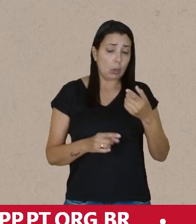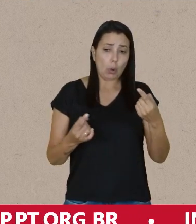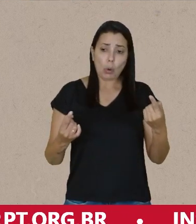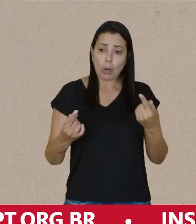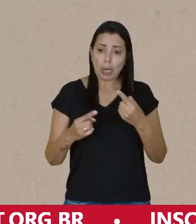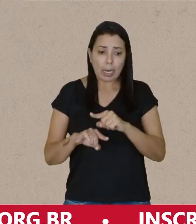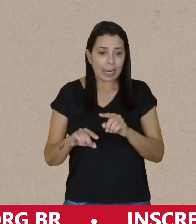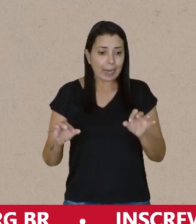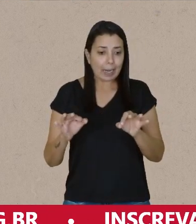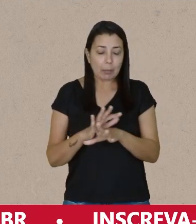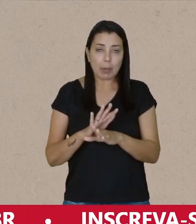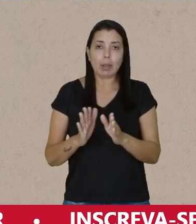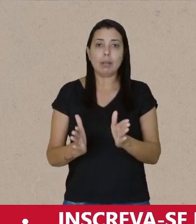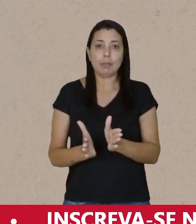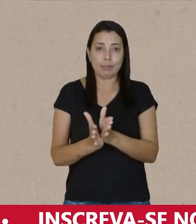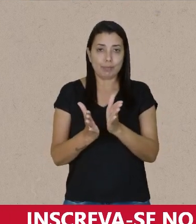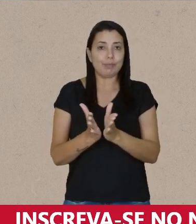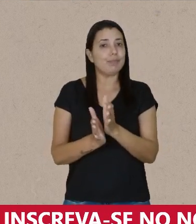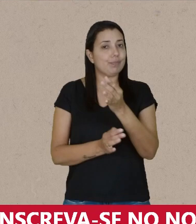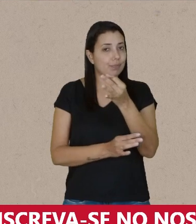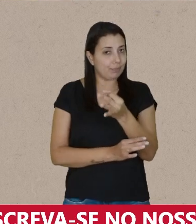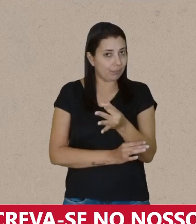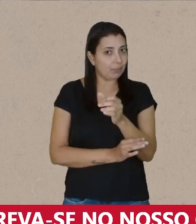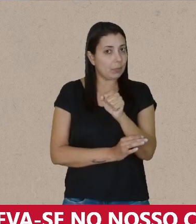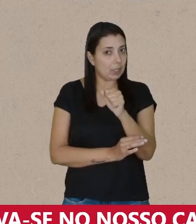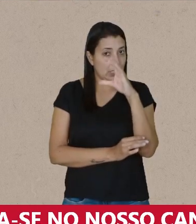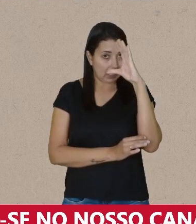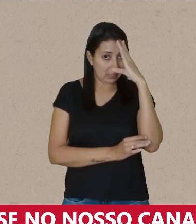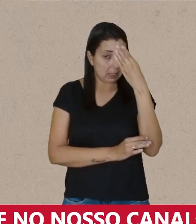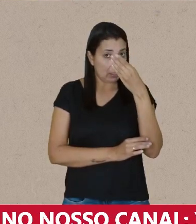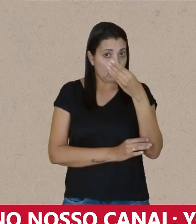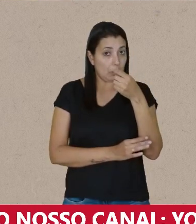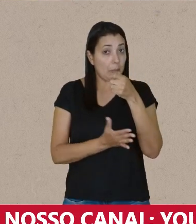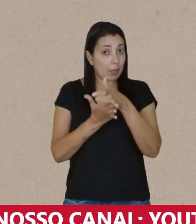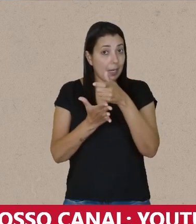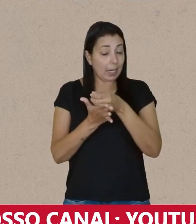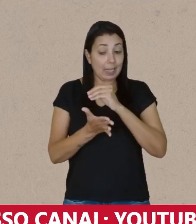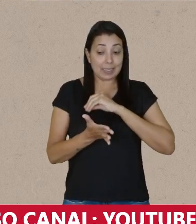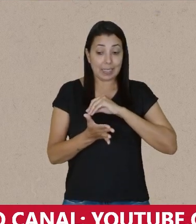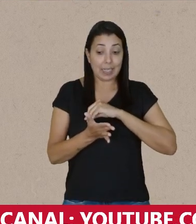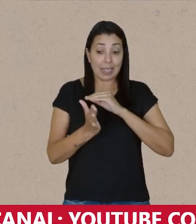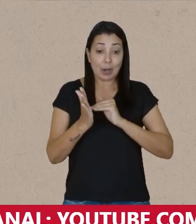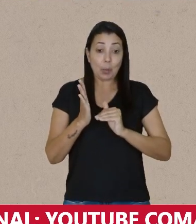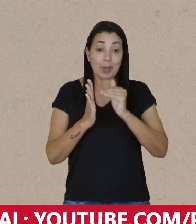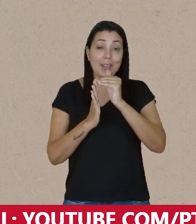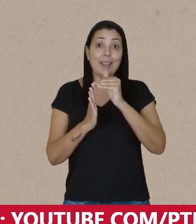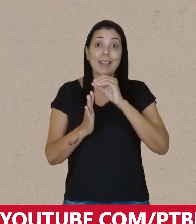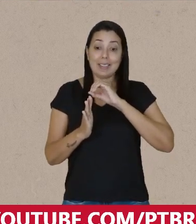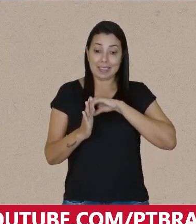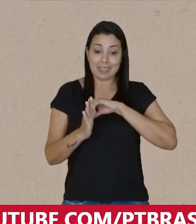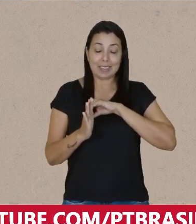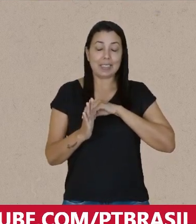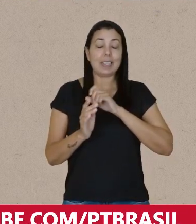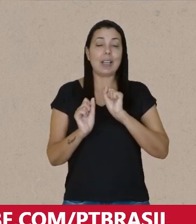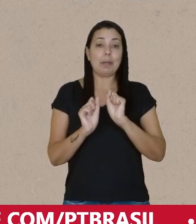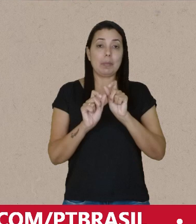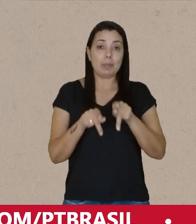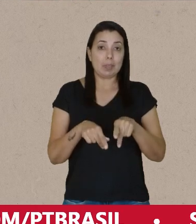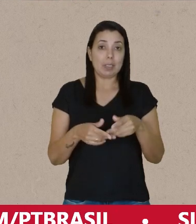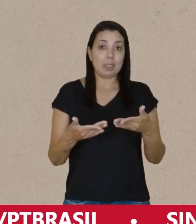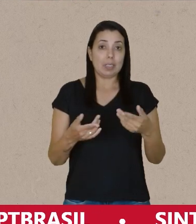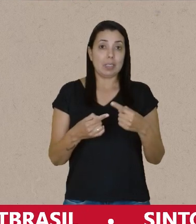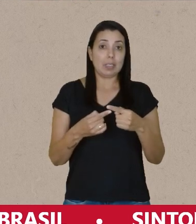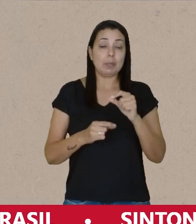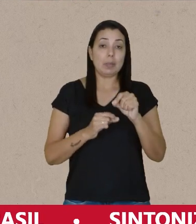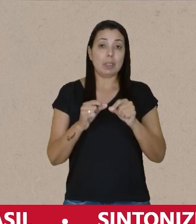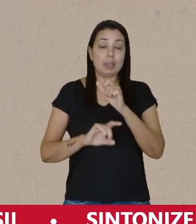pobreza, corretamente. Definiu distribuir renda, aumentar o salário mínimo, as aposentadorias e priorizar